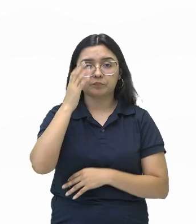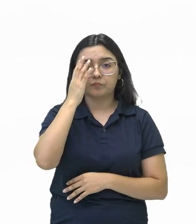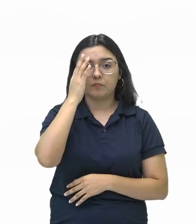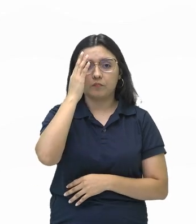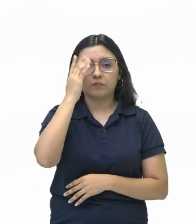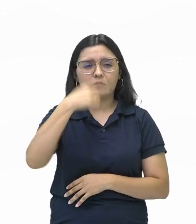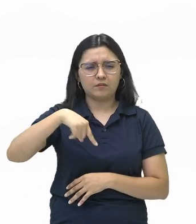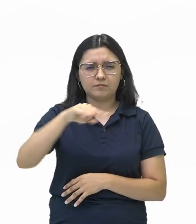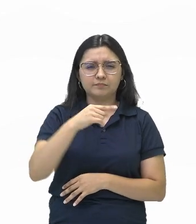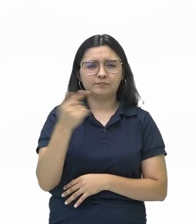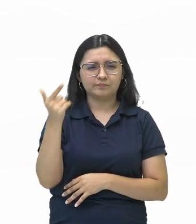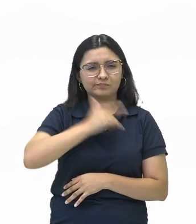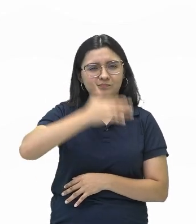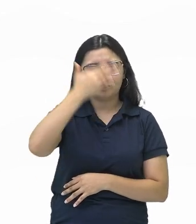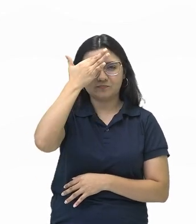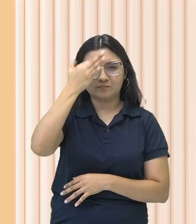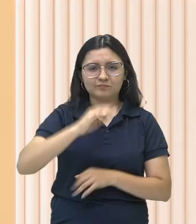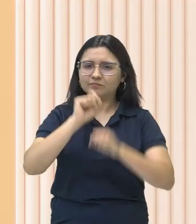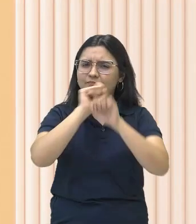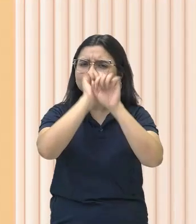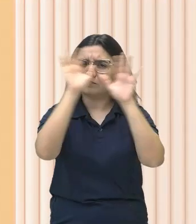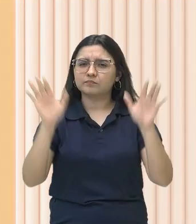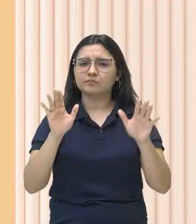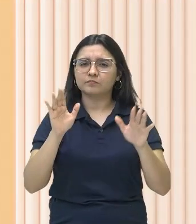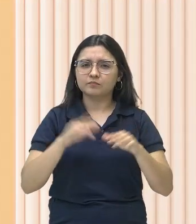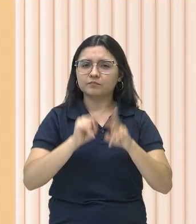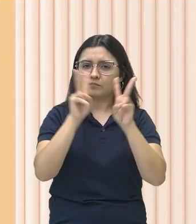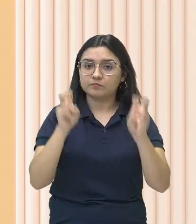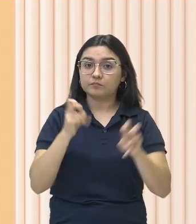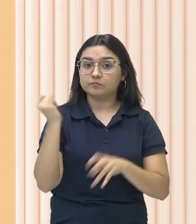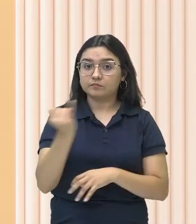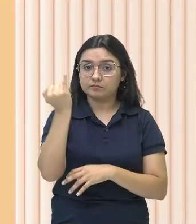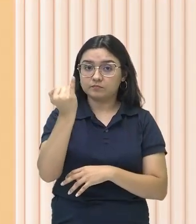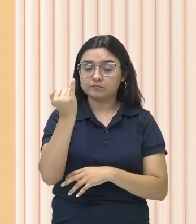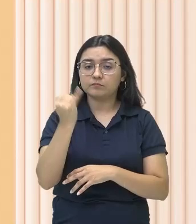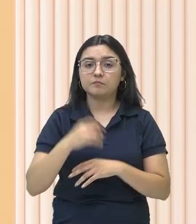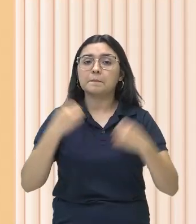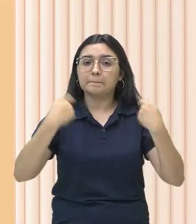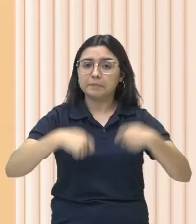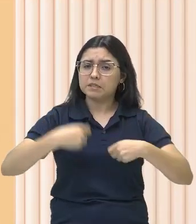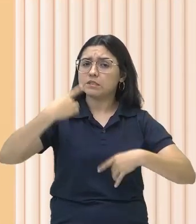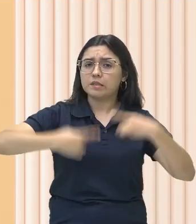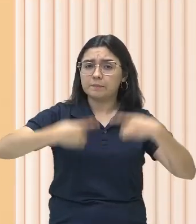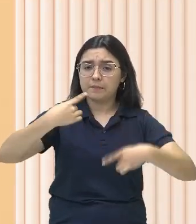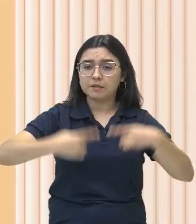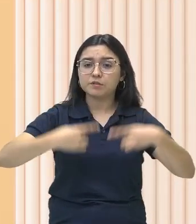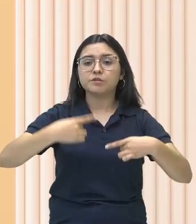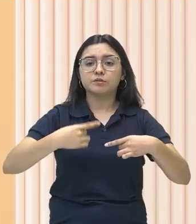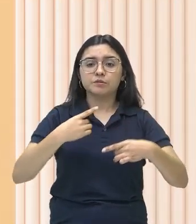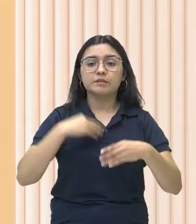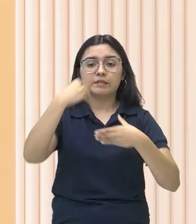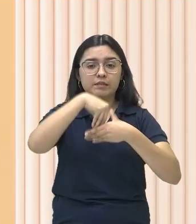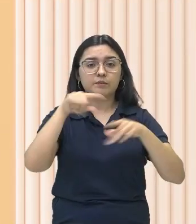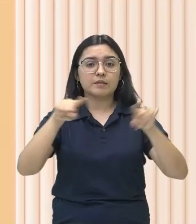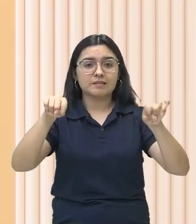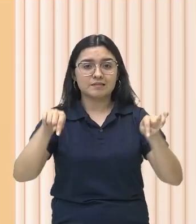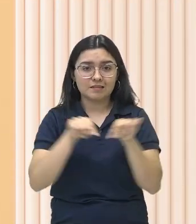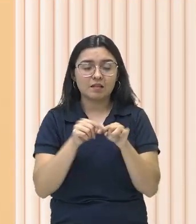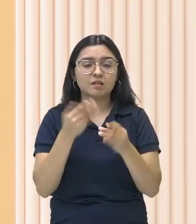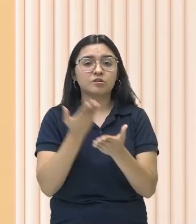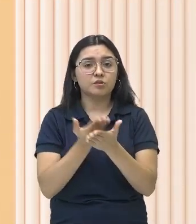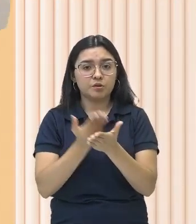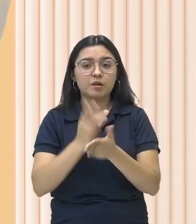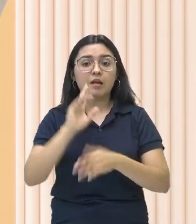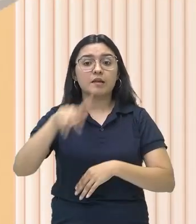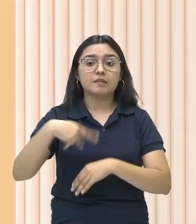Estão conseguindo entender a importância desse assunto? Que precisa ser debatido, discutido nas salas de aula? E